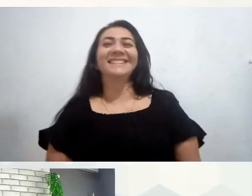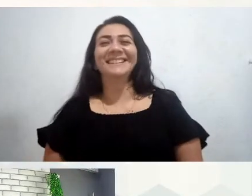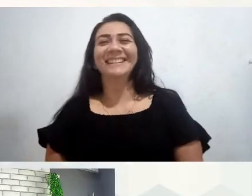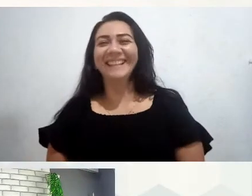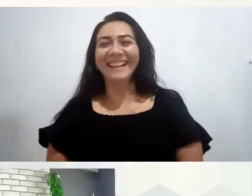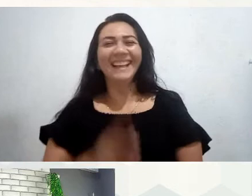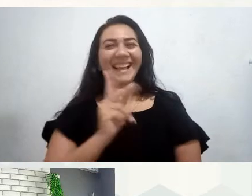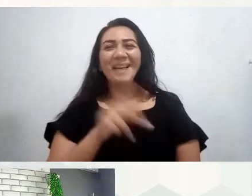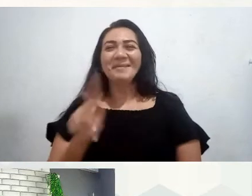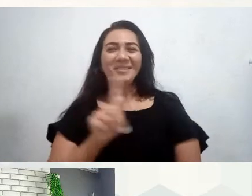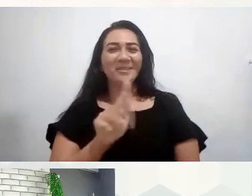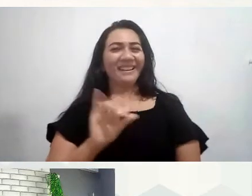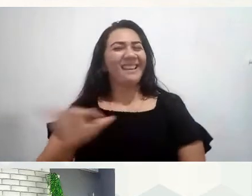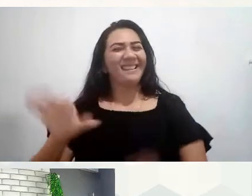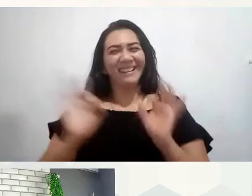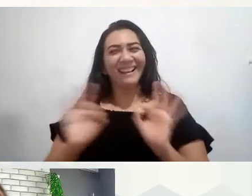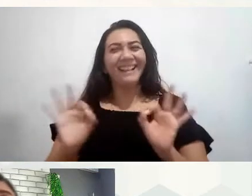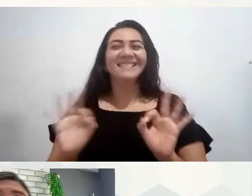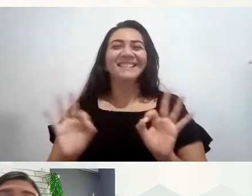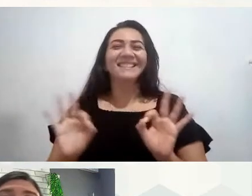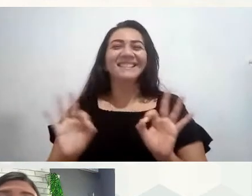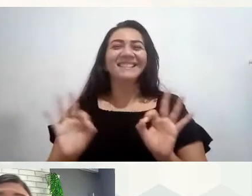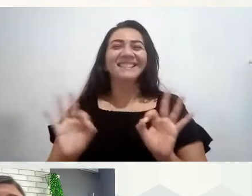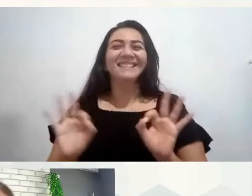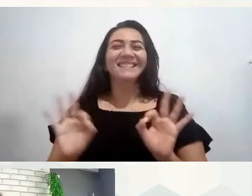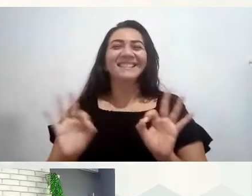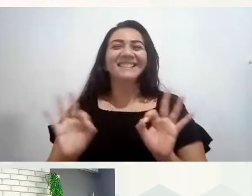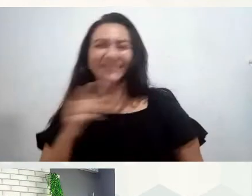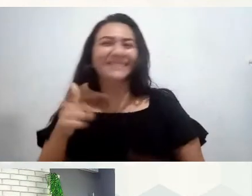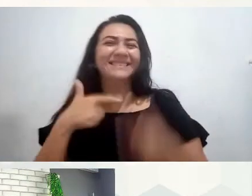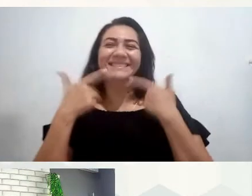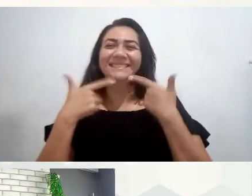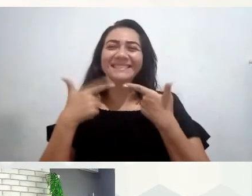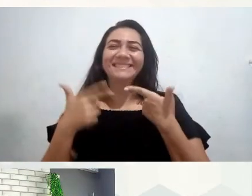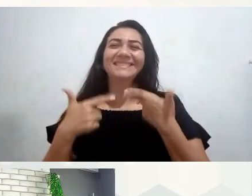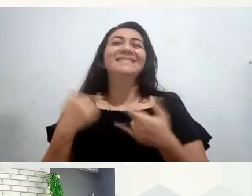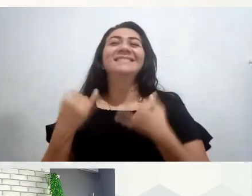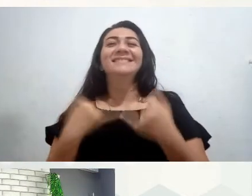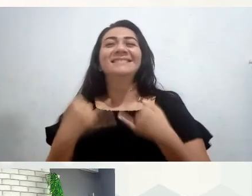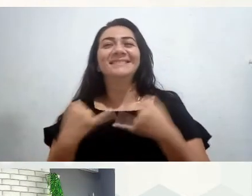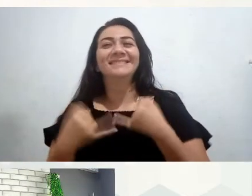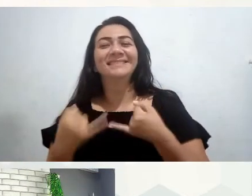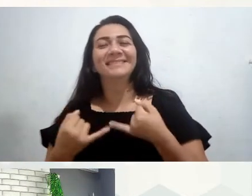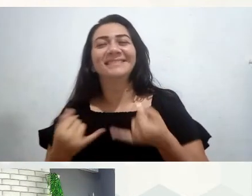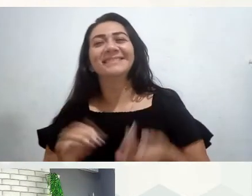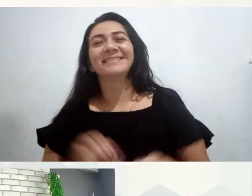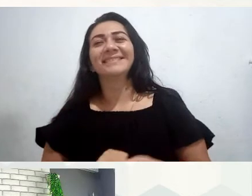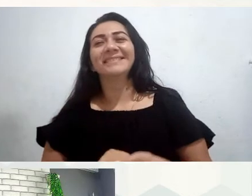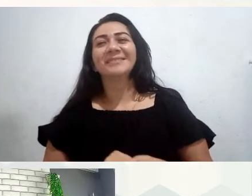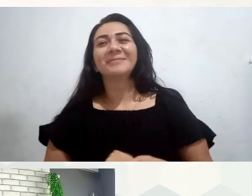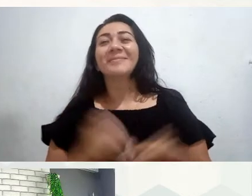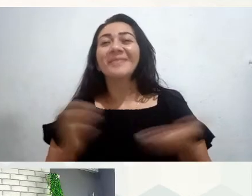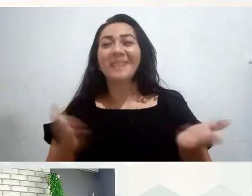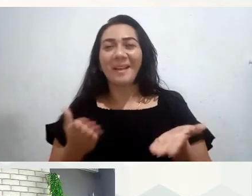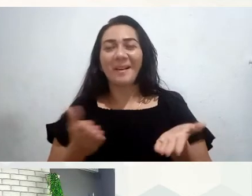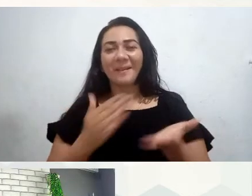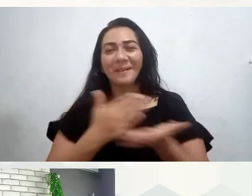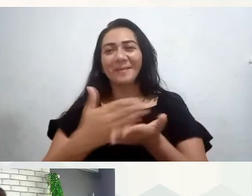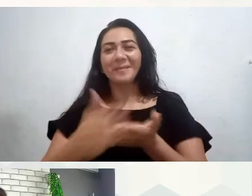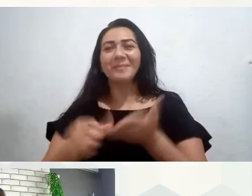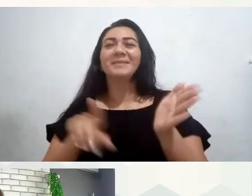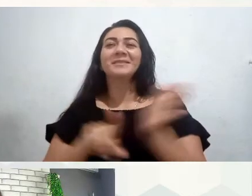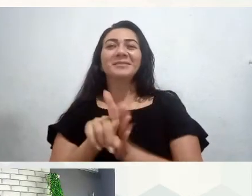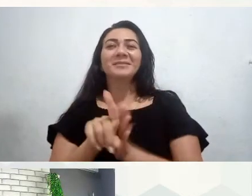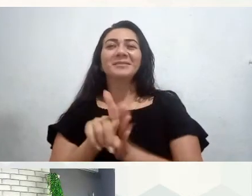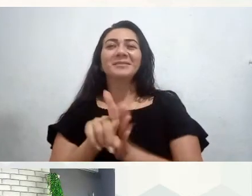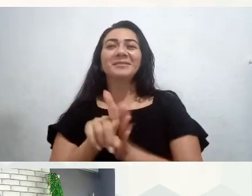canal. Então, vamos começar para as nossas perguntas para a nossa querida Paola. A primeira pergunta é da Linda.